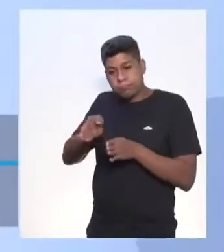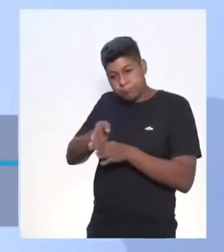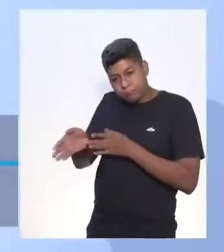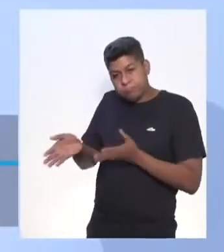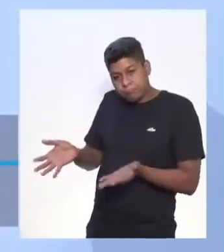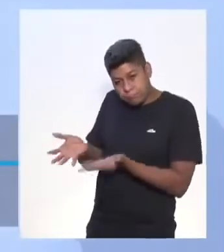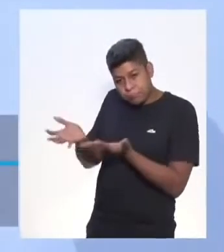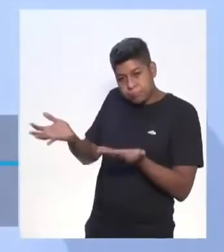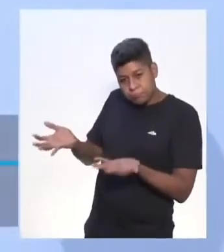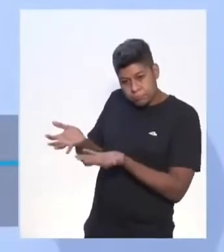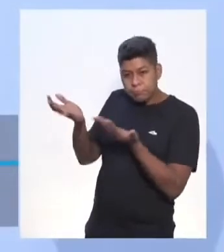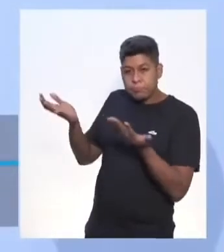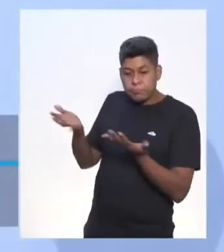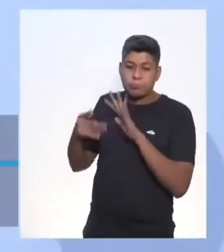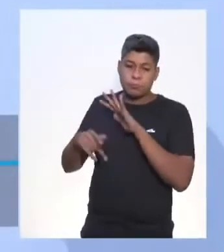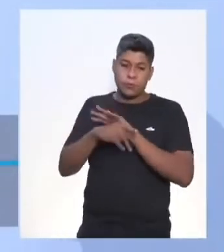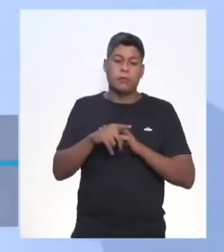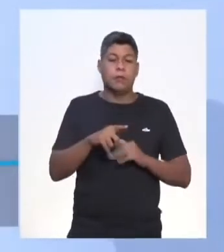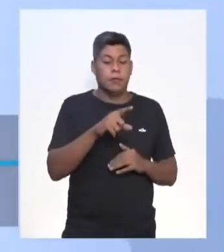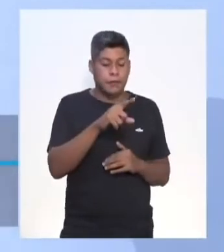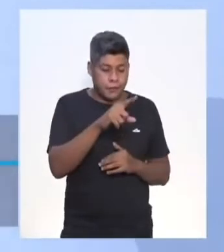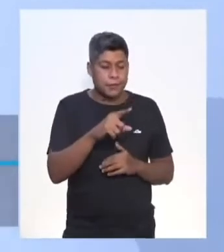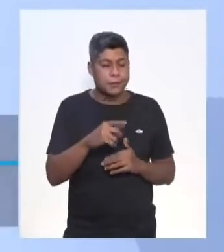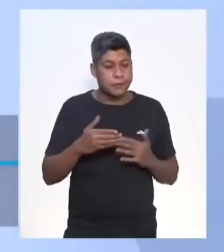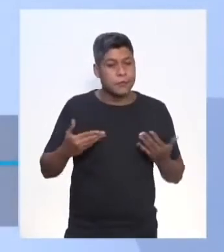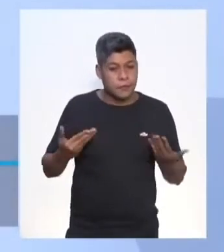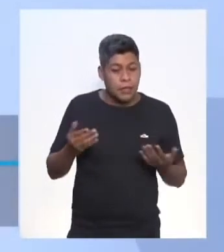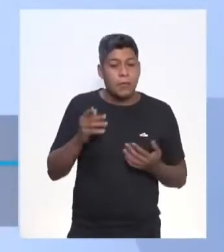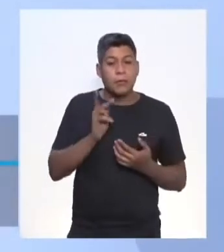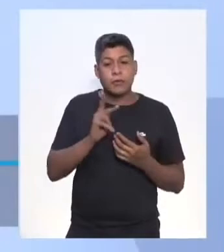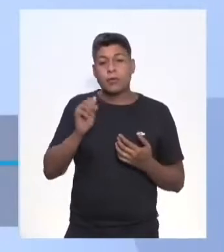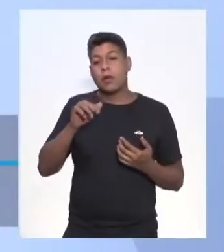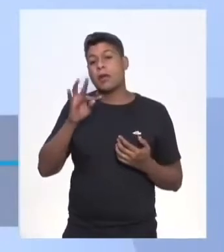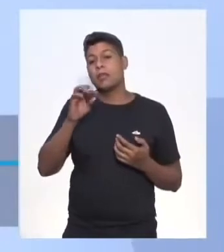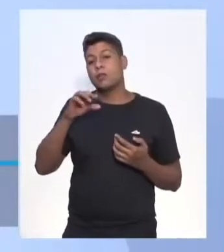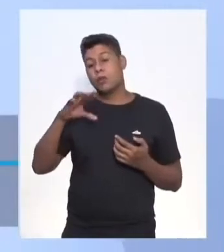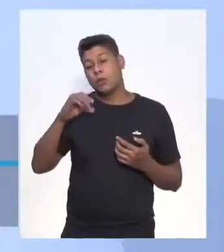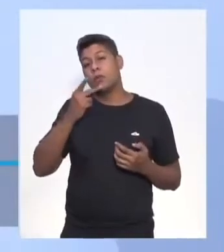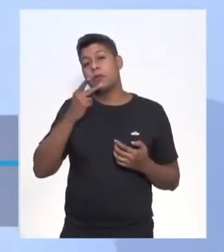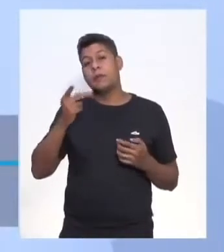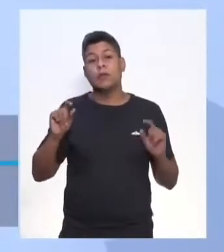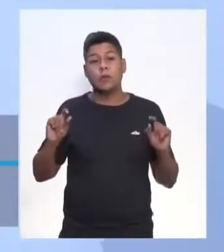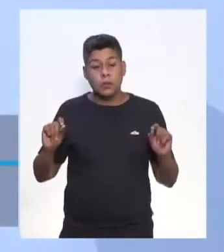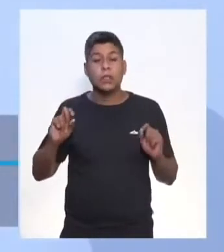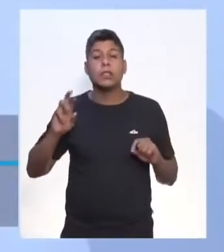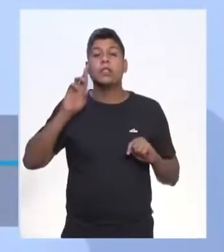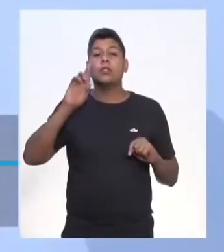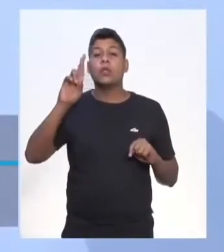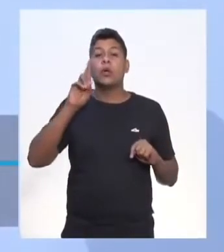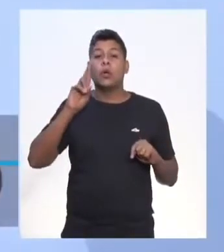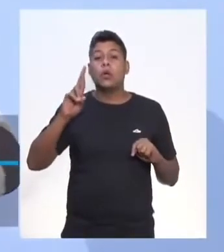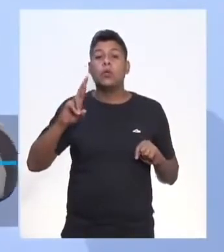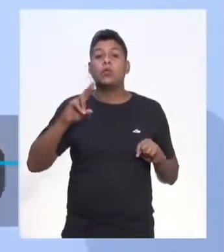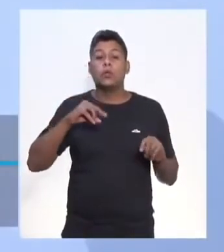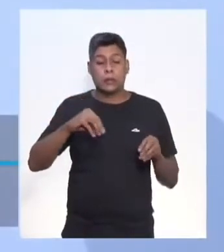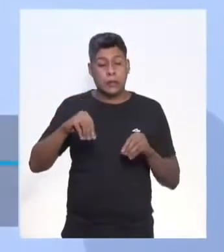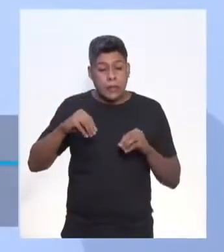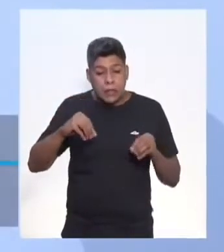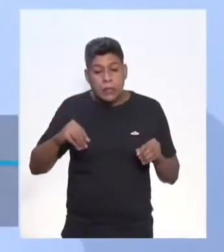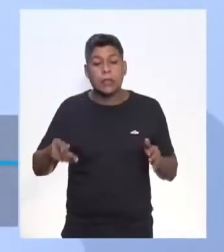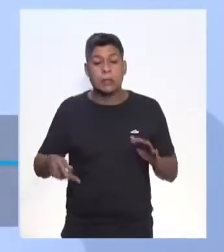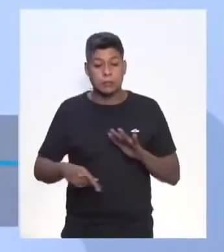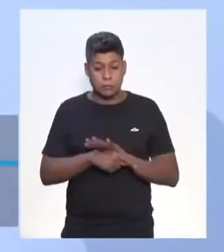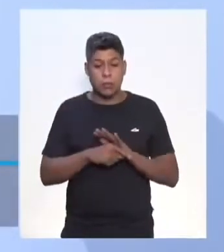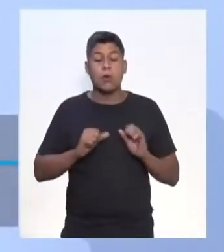né? Beneficiava a eles. Aí o professor Antônio coloca aqui os donos das terras, né? Eles exerciam